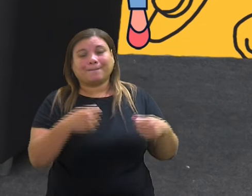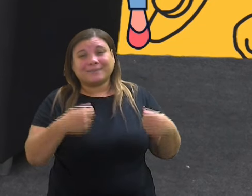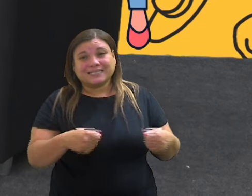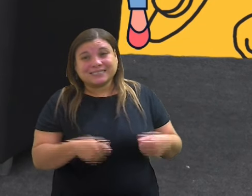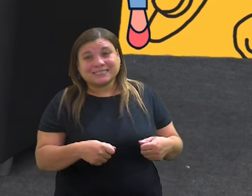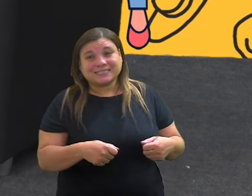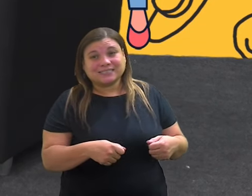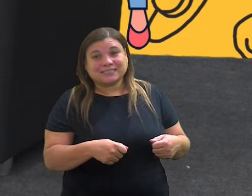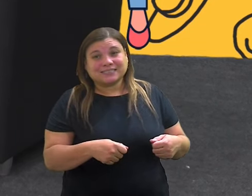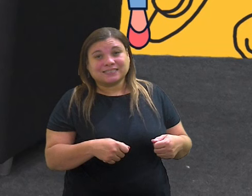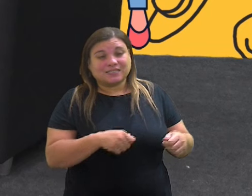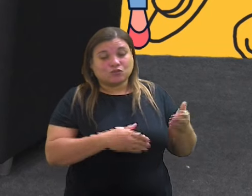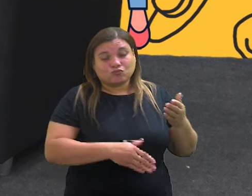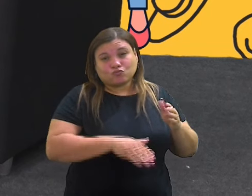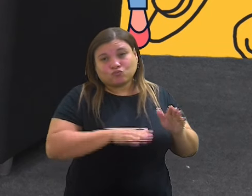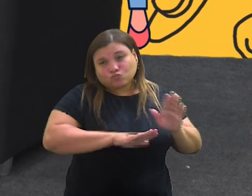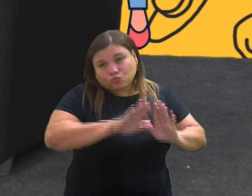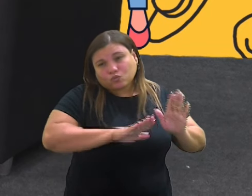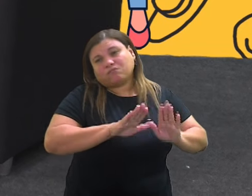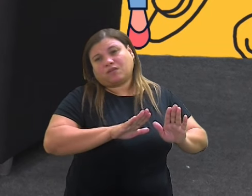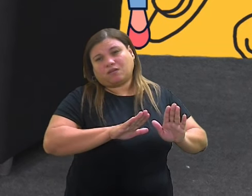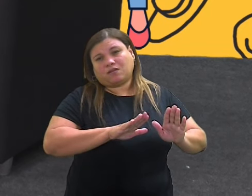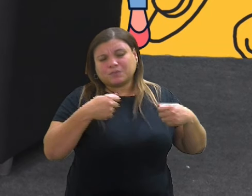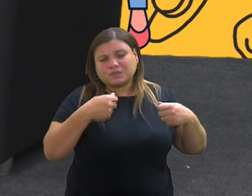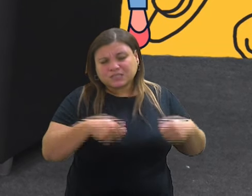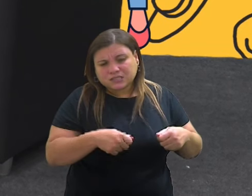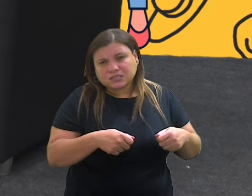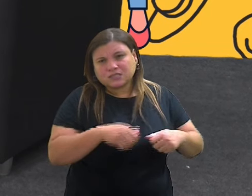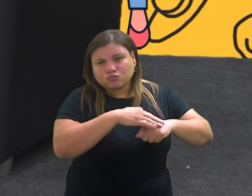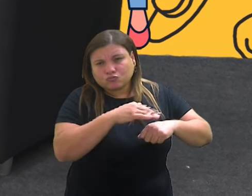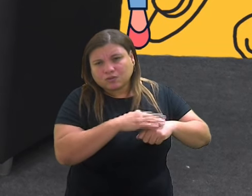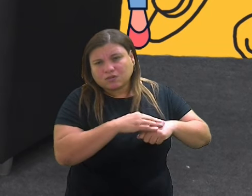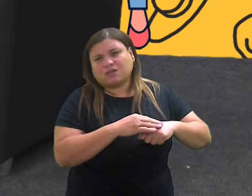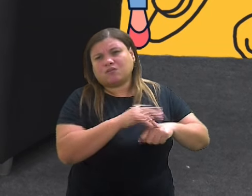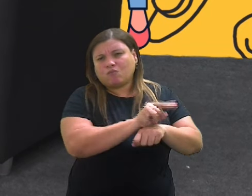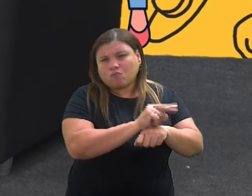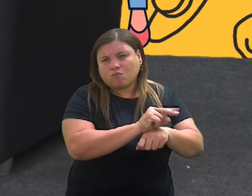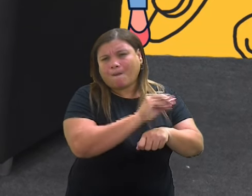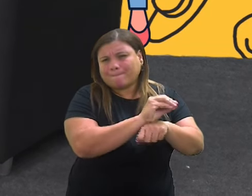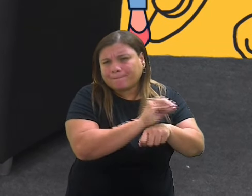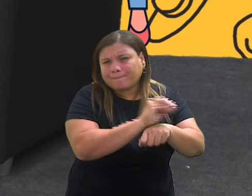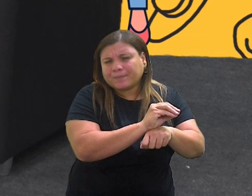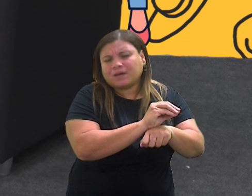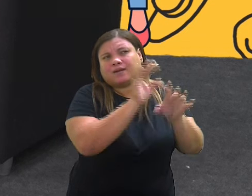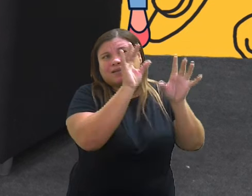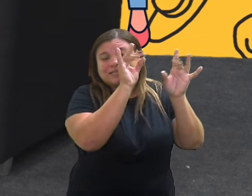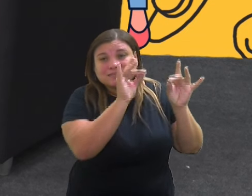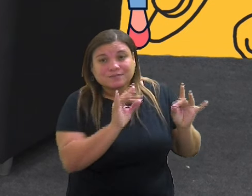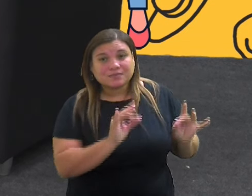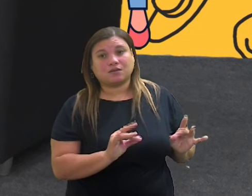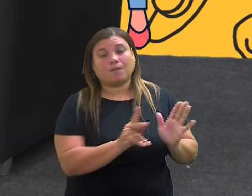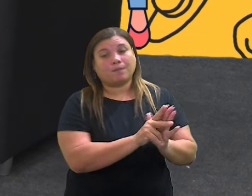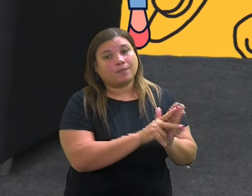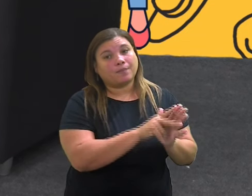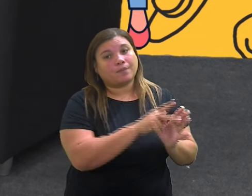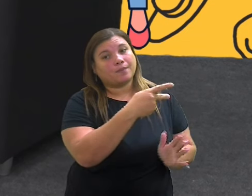lei estabelece como esse animal deve ser mantido para realizar esse trabalho. Pelo menos não fica os cachorros e os gatos na rua,